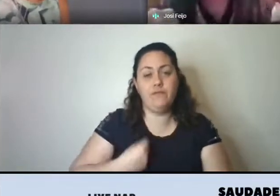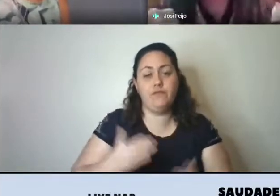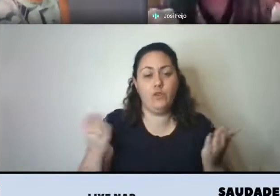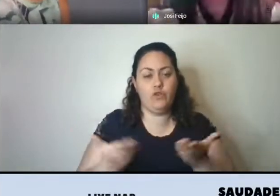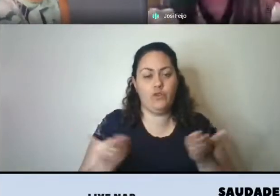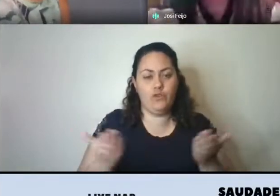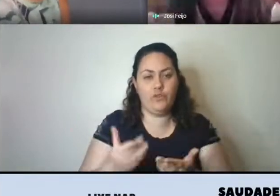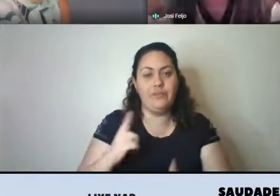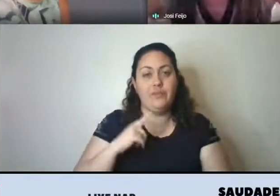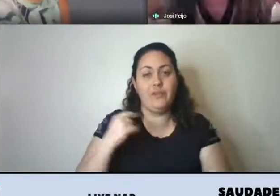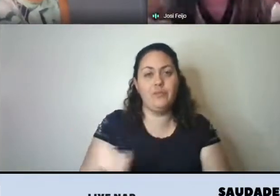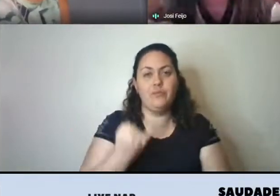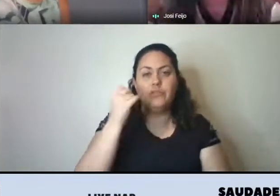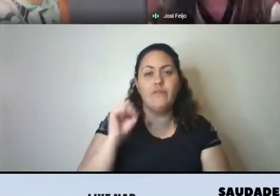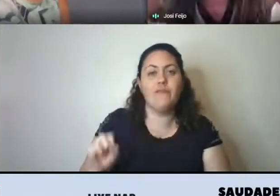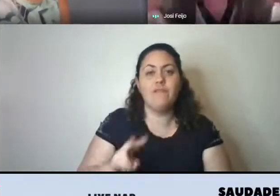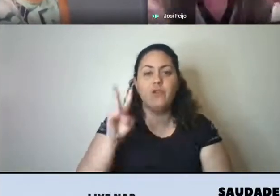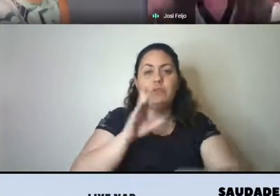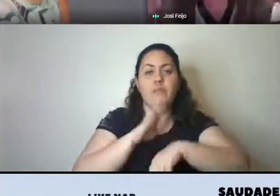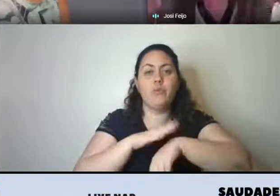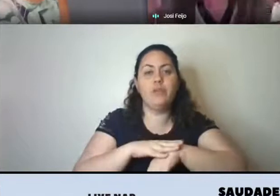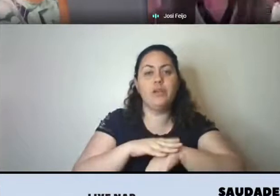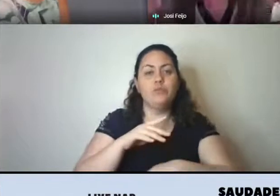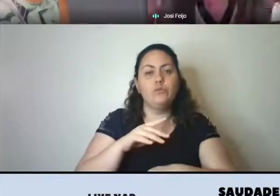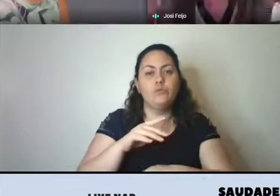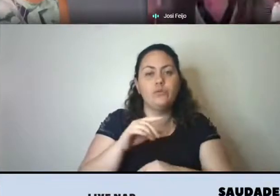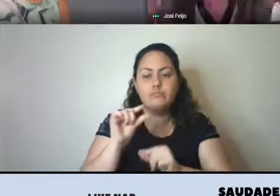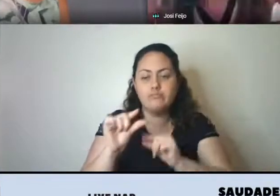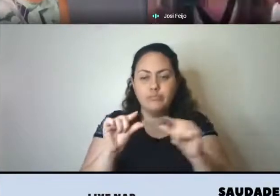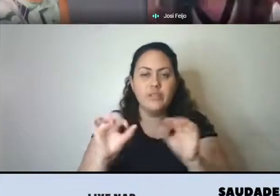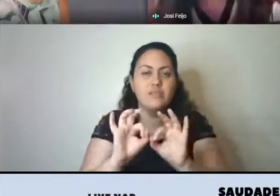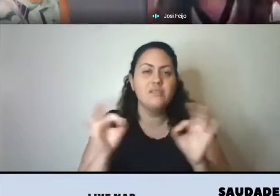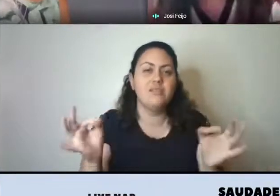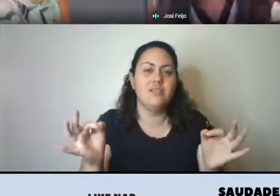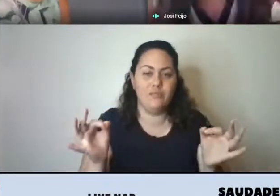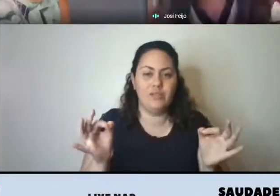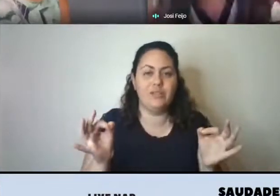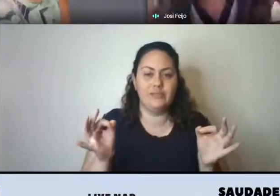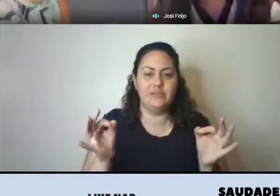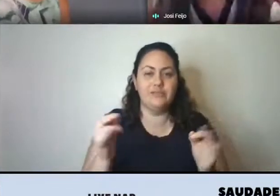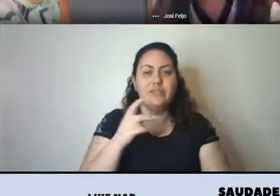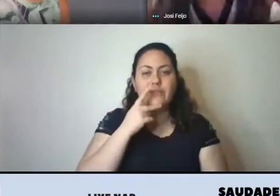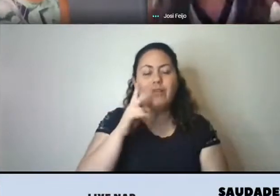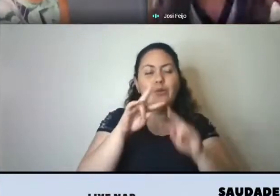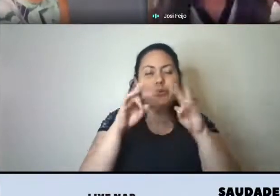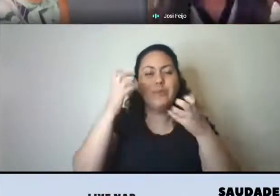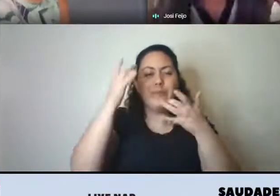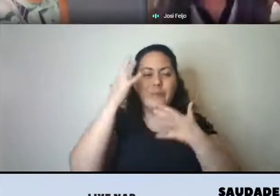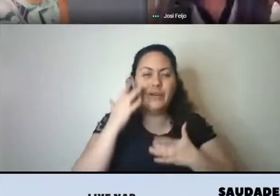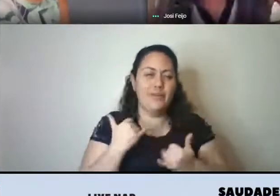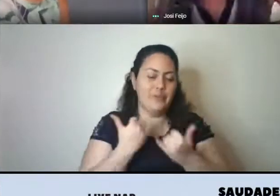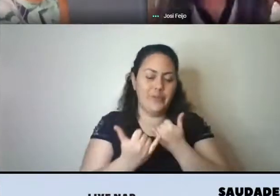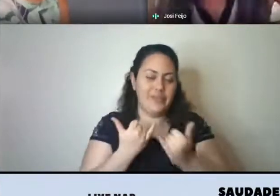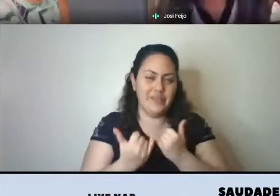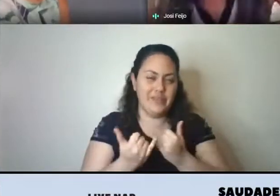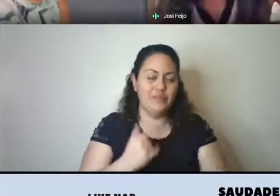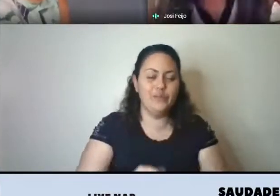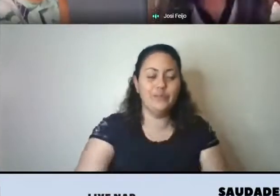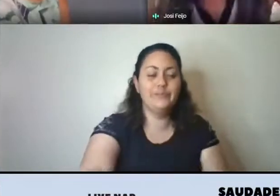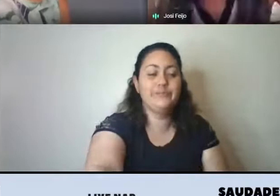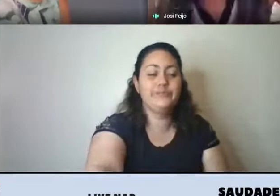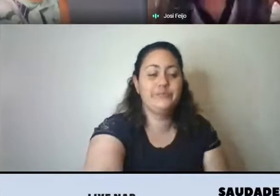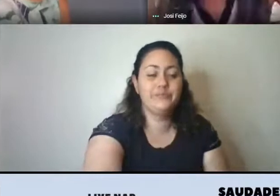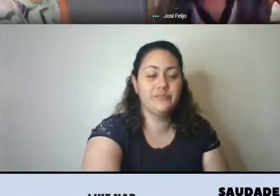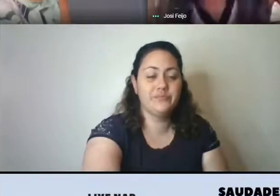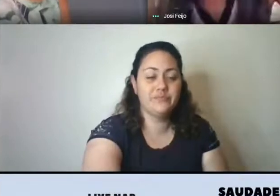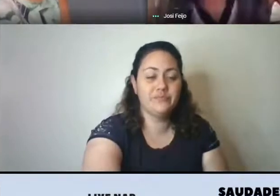de valorizar os pequenos momentos, as pequenas coisas, né? Ela trouxe a questão do banho, né? Então, daqui a pouco,